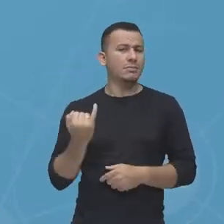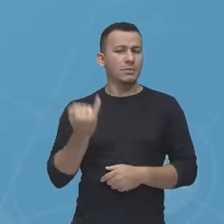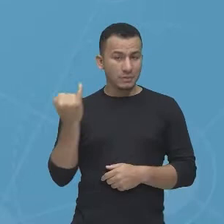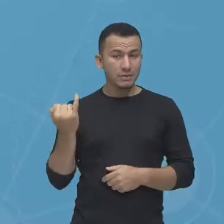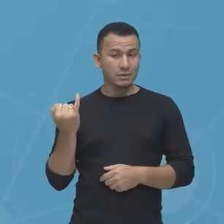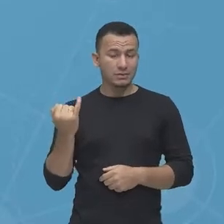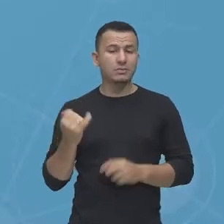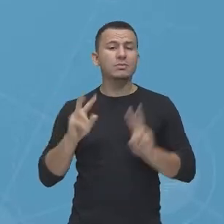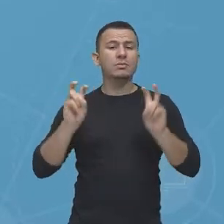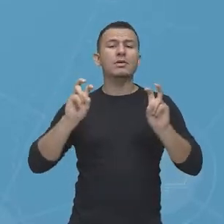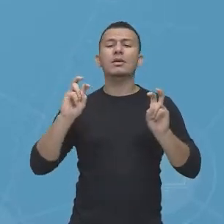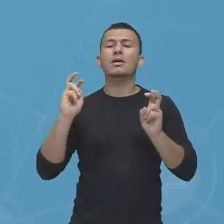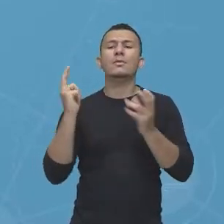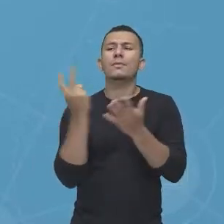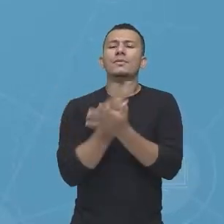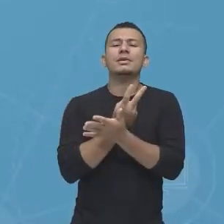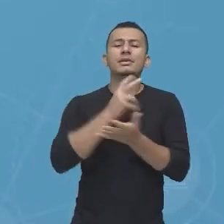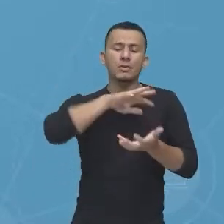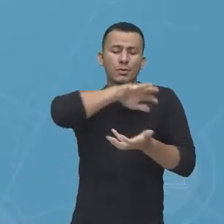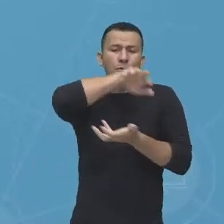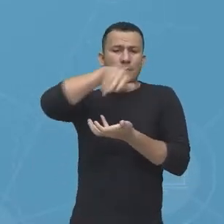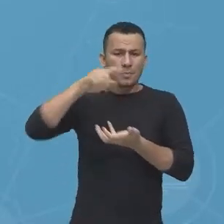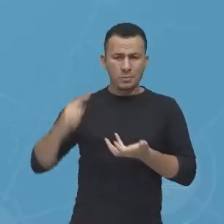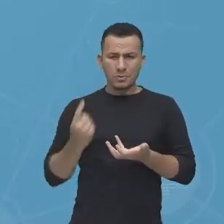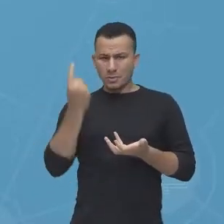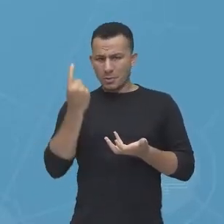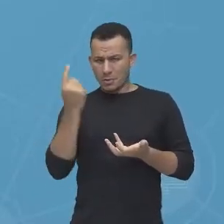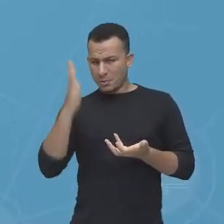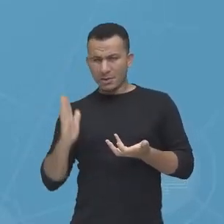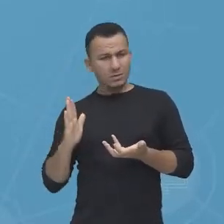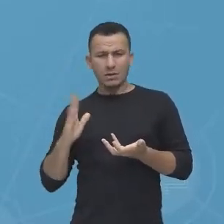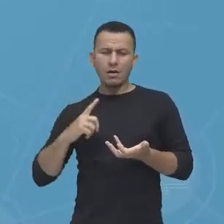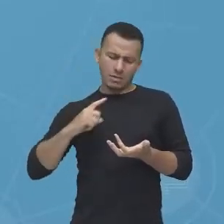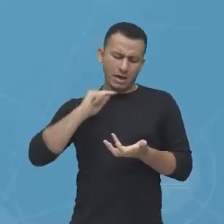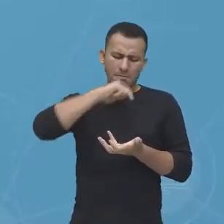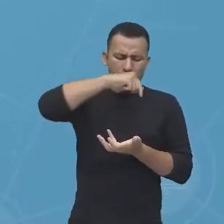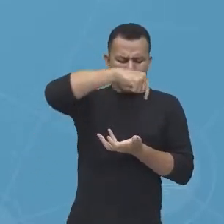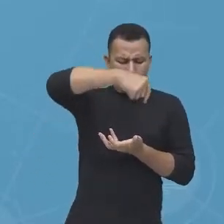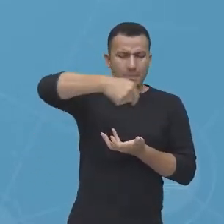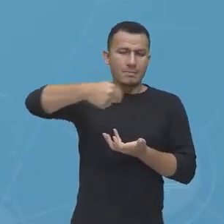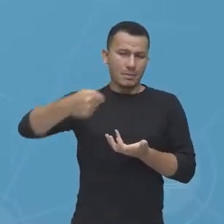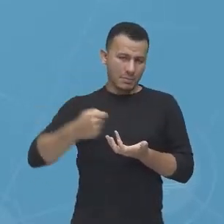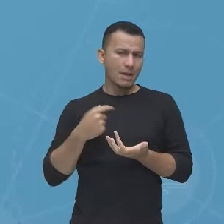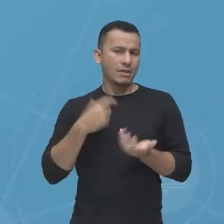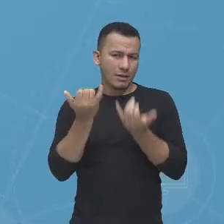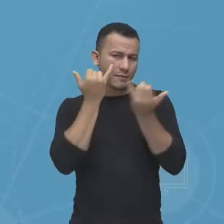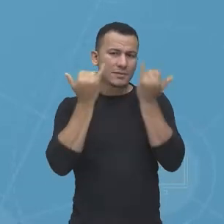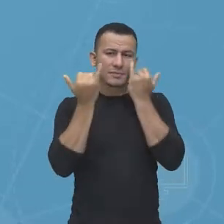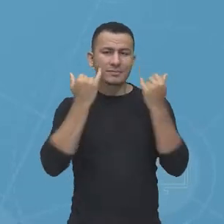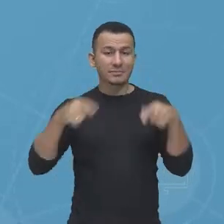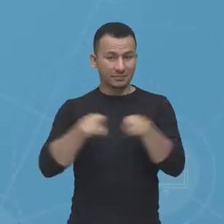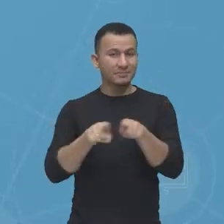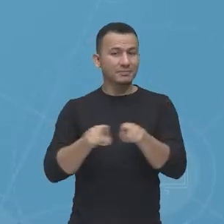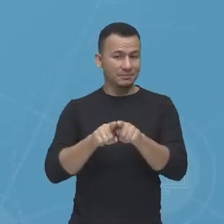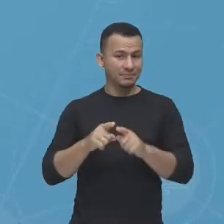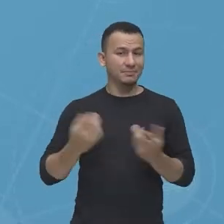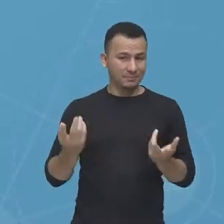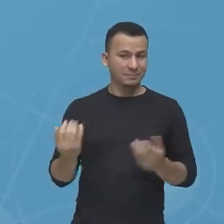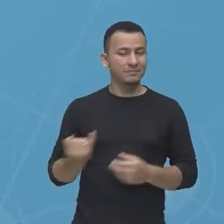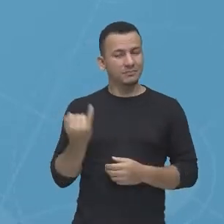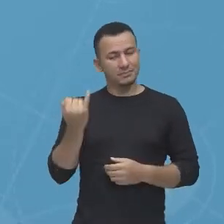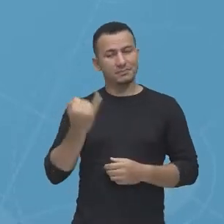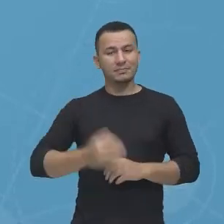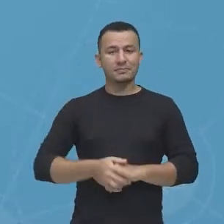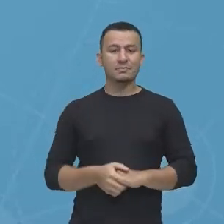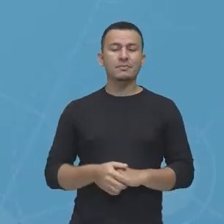está acontecendo por aí, viu, gente? O mundo não é só o nosso umbigo, o mundo também, ó, tem muita coisa acontecendo por aí, né? E